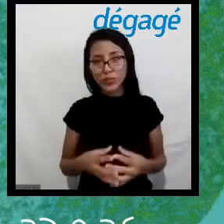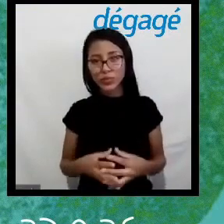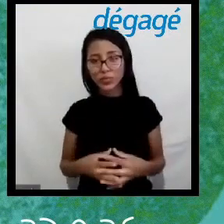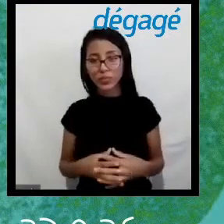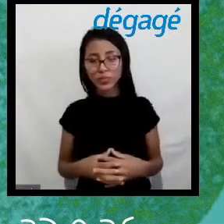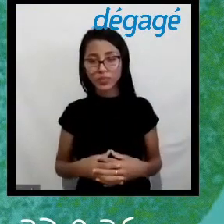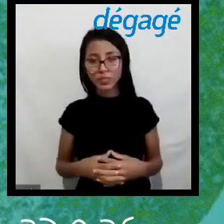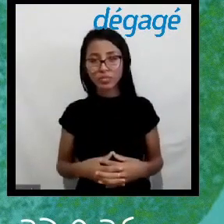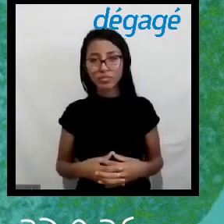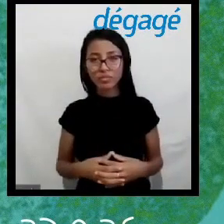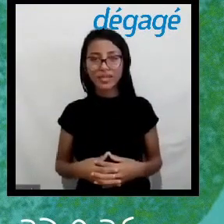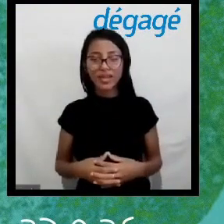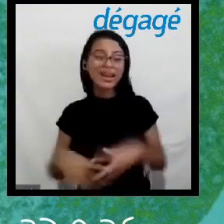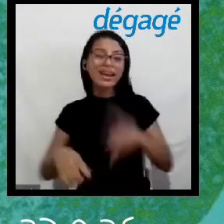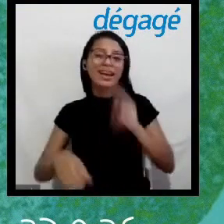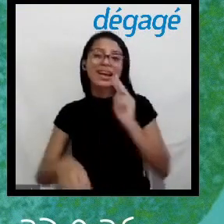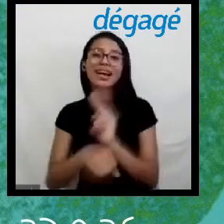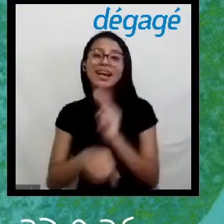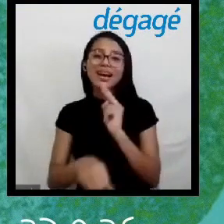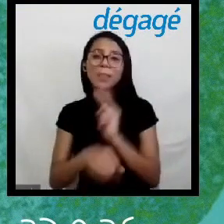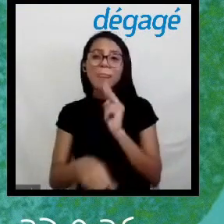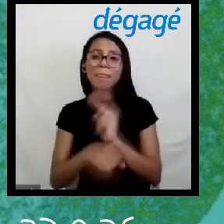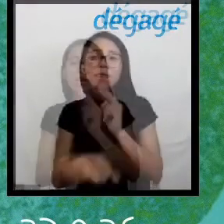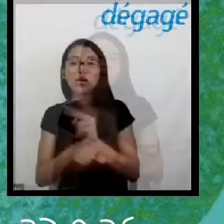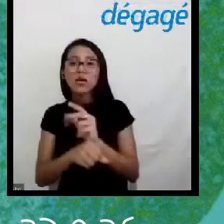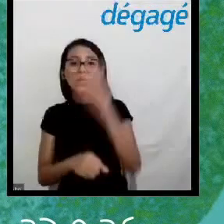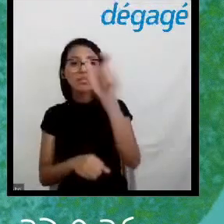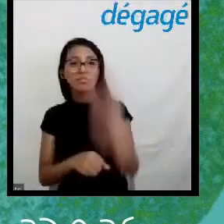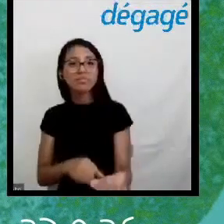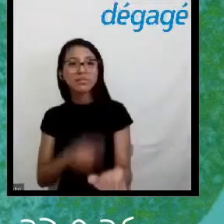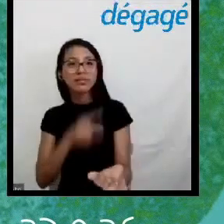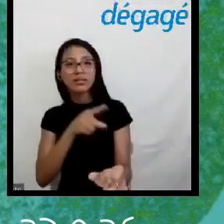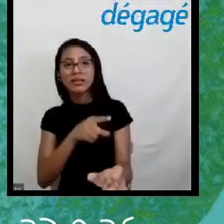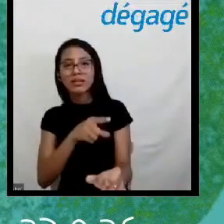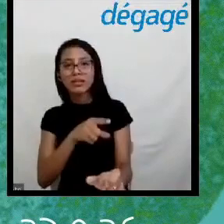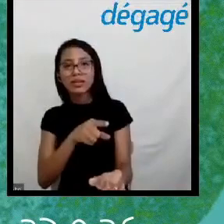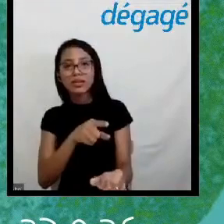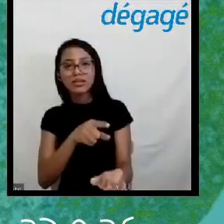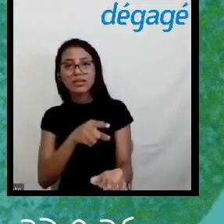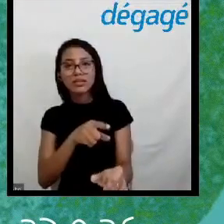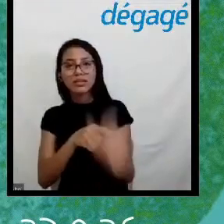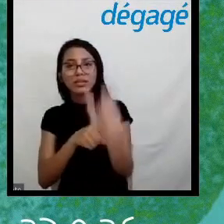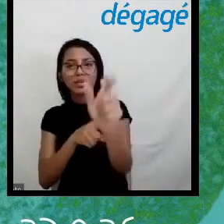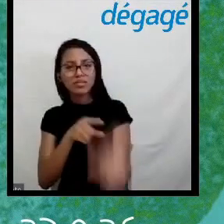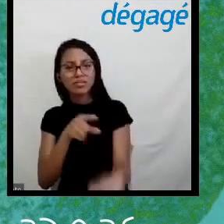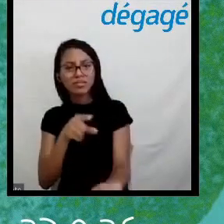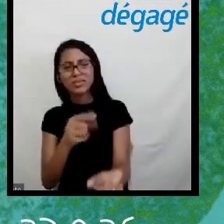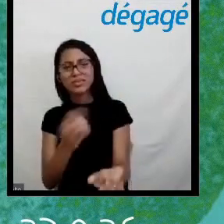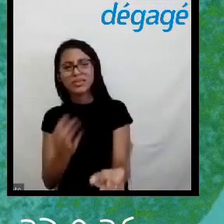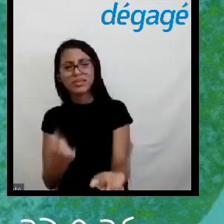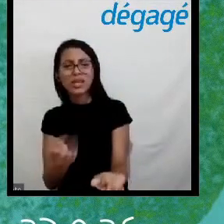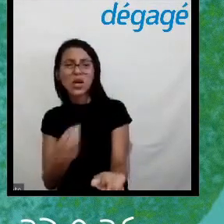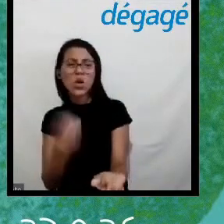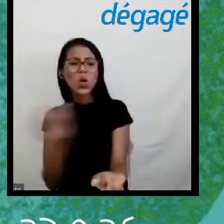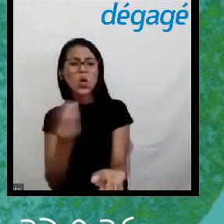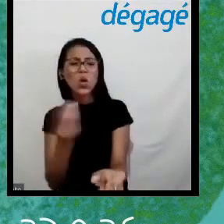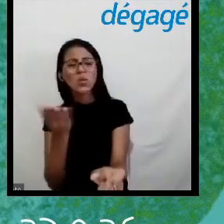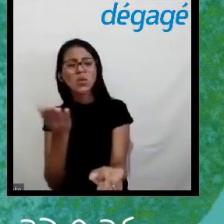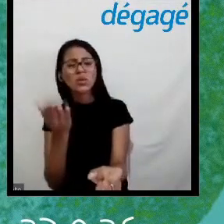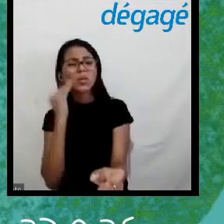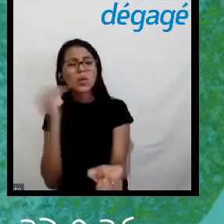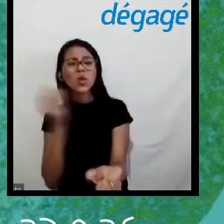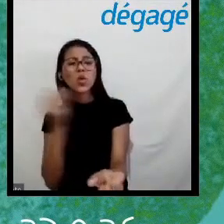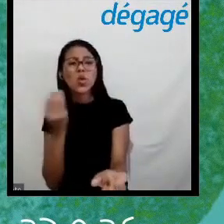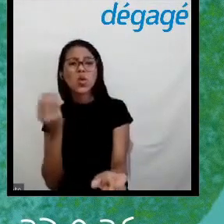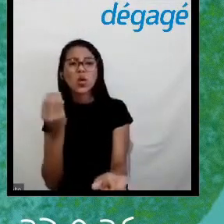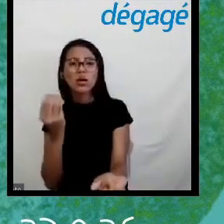definir qualquer sujeito, né? Todo mundo é muito, muito poroso... Para que definir,